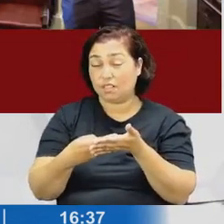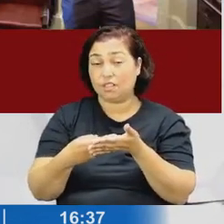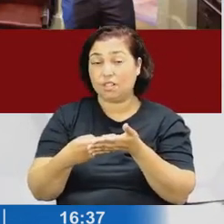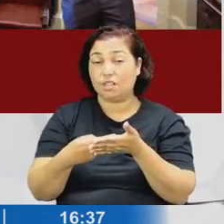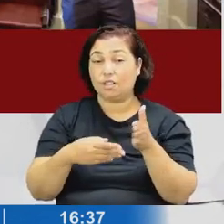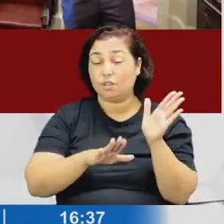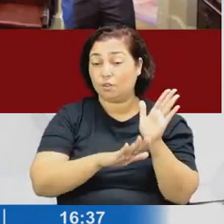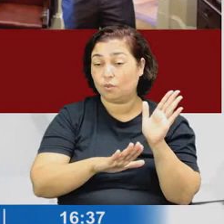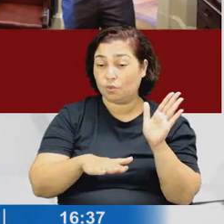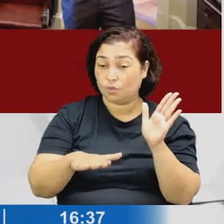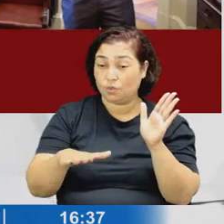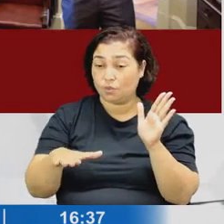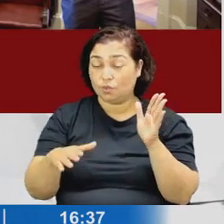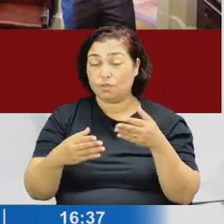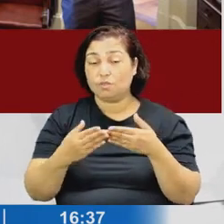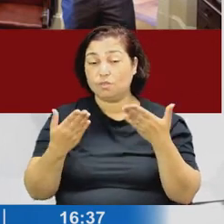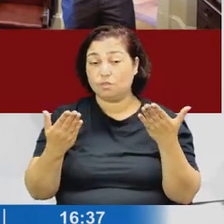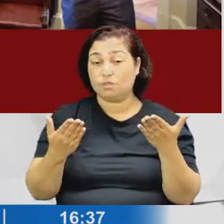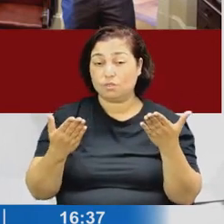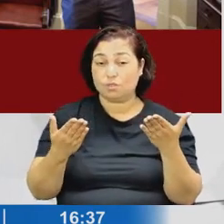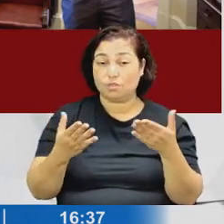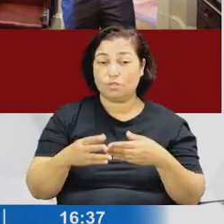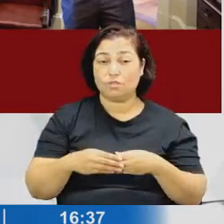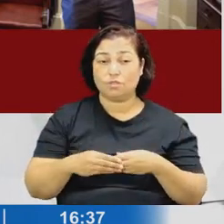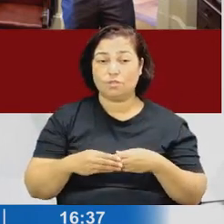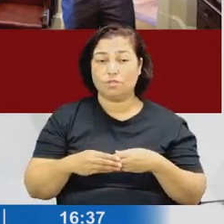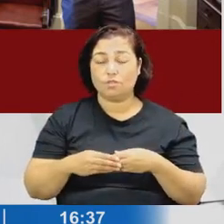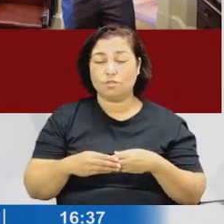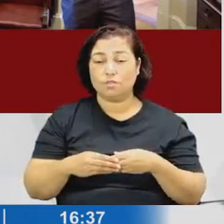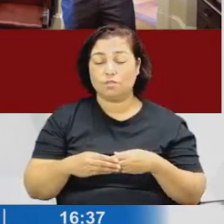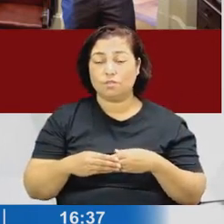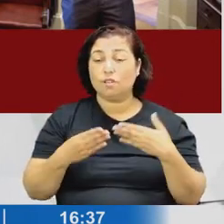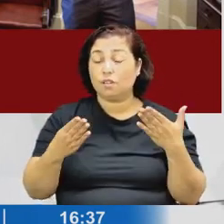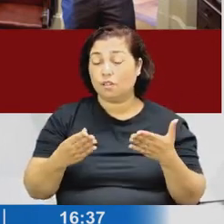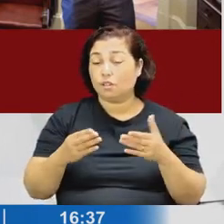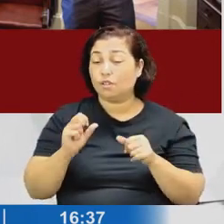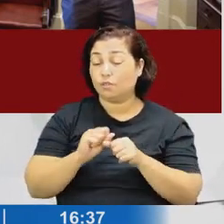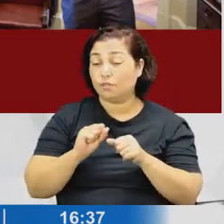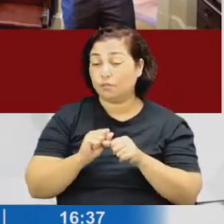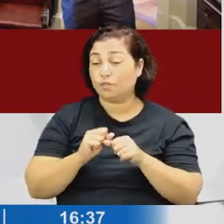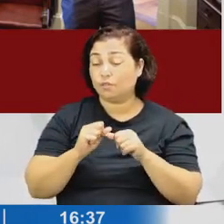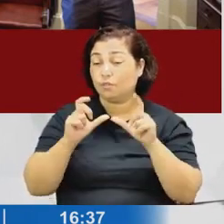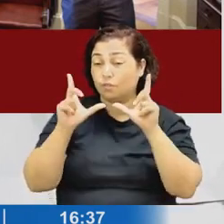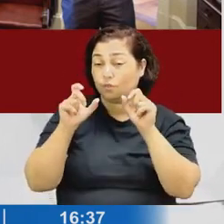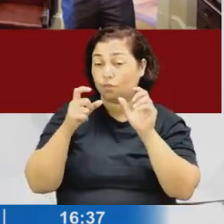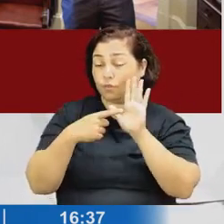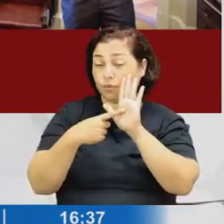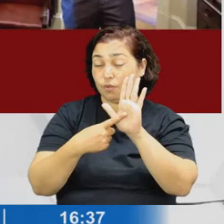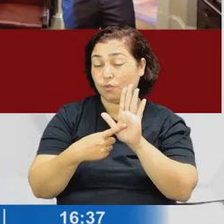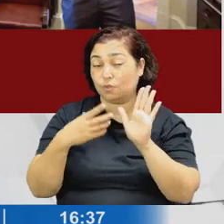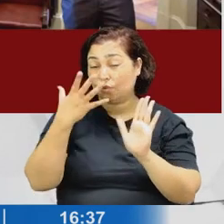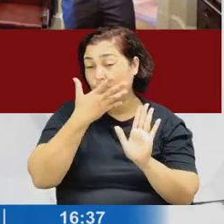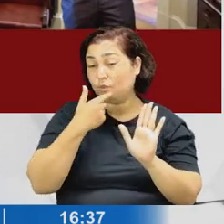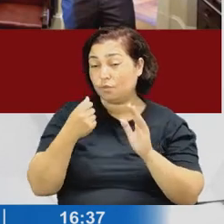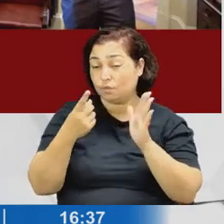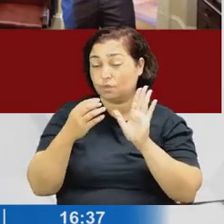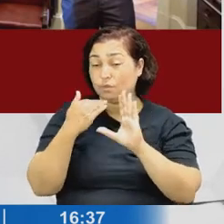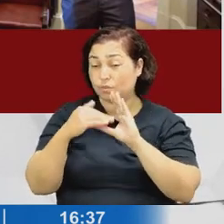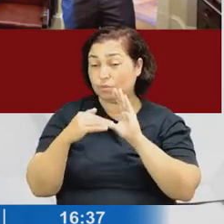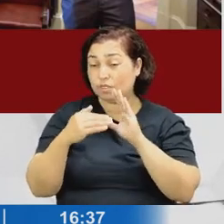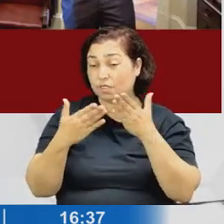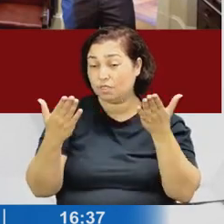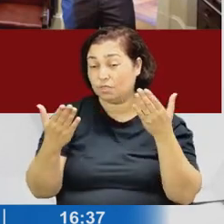com uma criança Isso é incrível isso é construído de propósito Olha que foto maravilhosa tá tudo tá querendo passar uma percepção uma